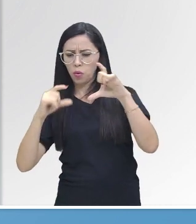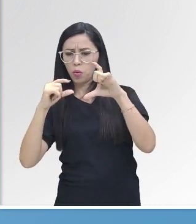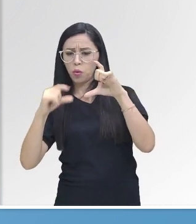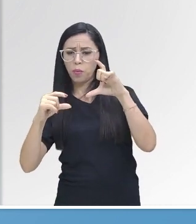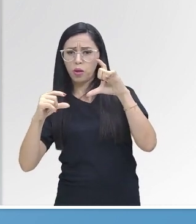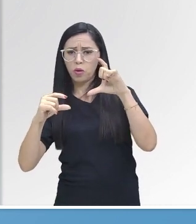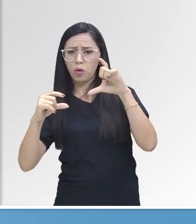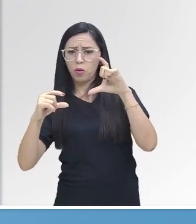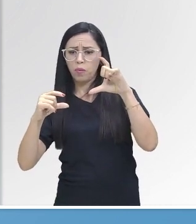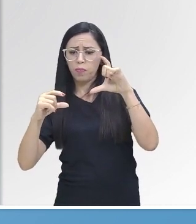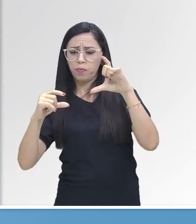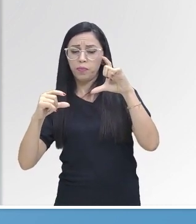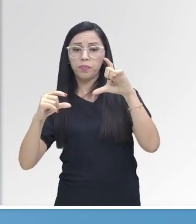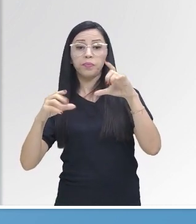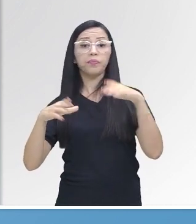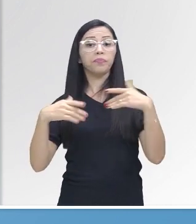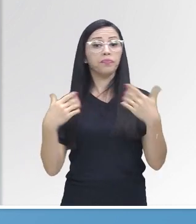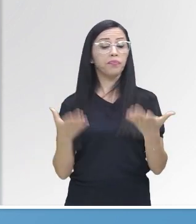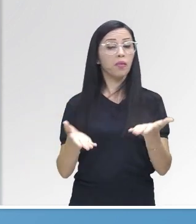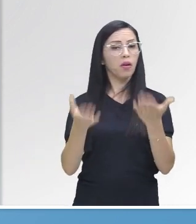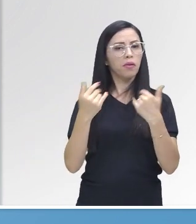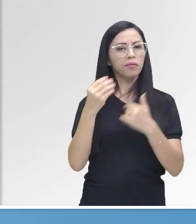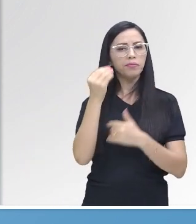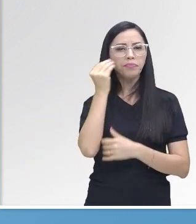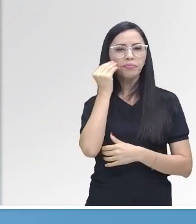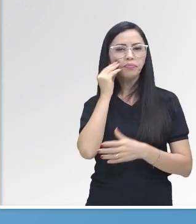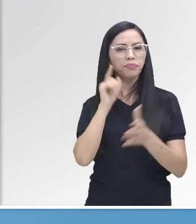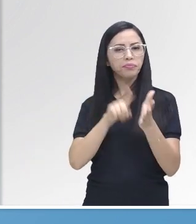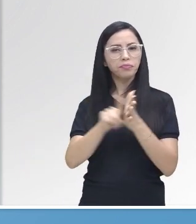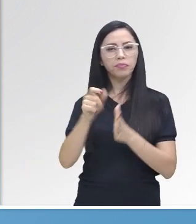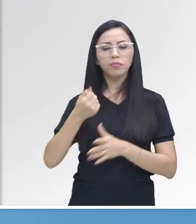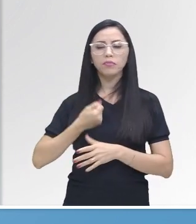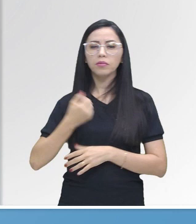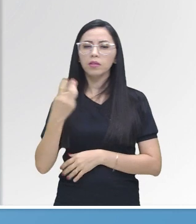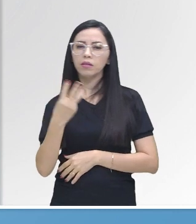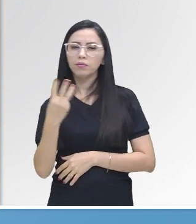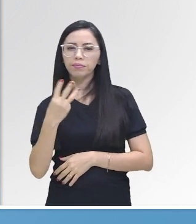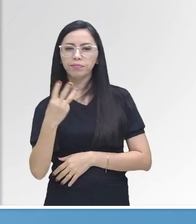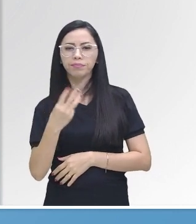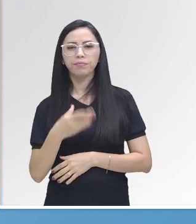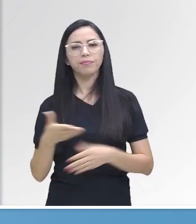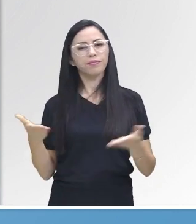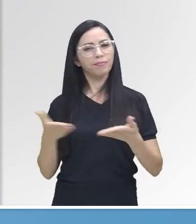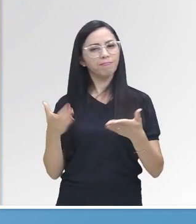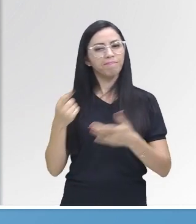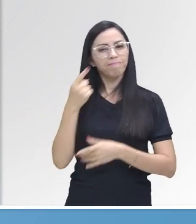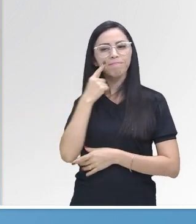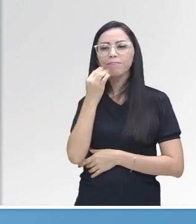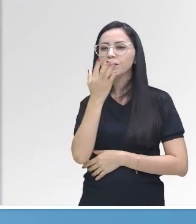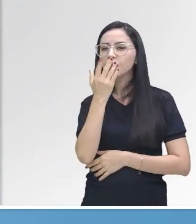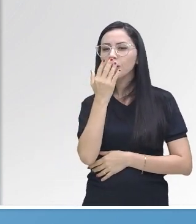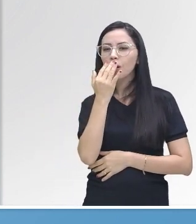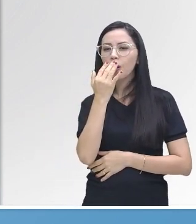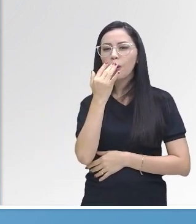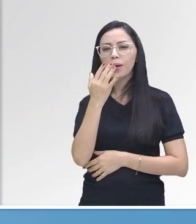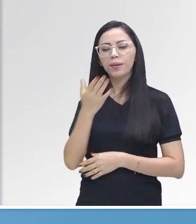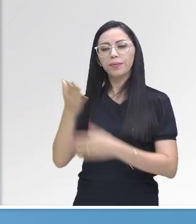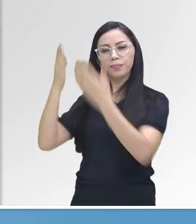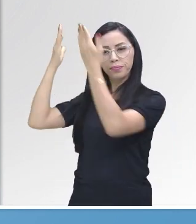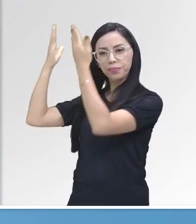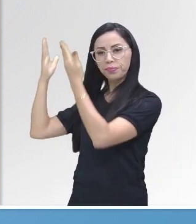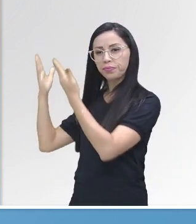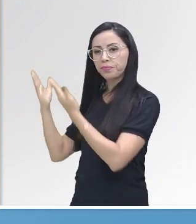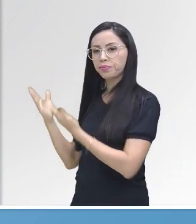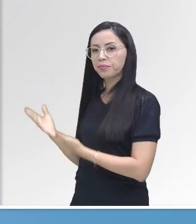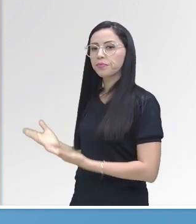menor. Então, vamos para a atividade 3. Agora, olha que lindo colorido. Observe as imagens